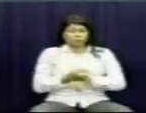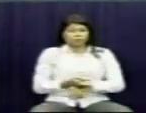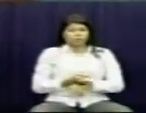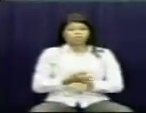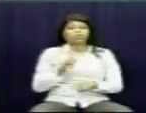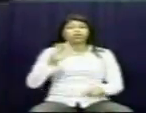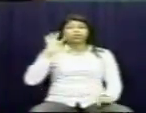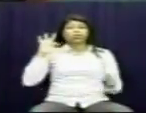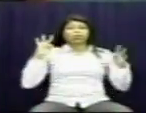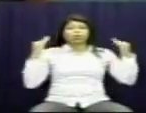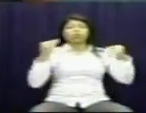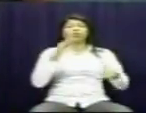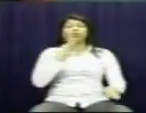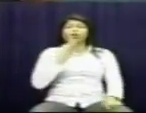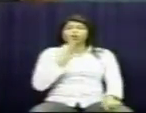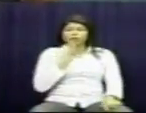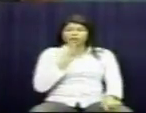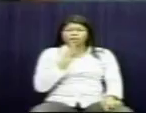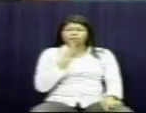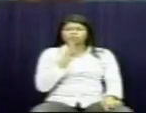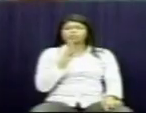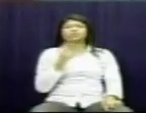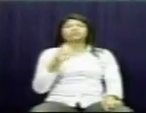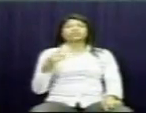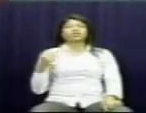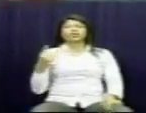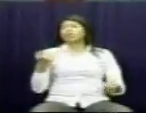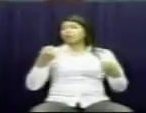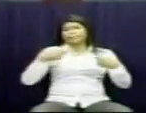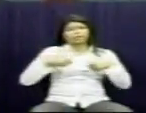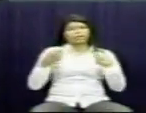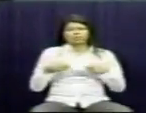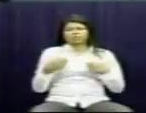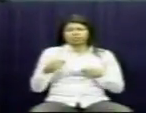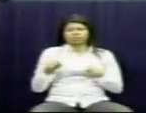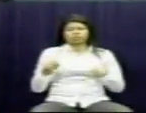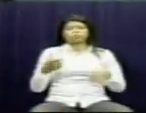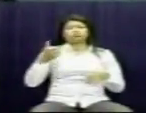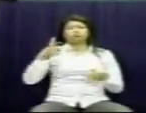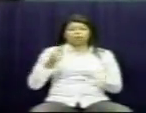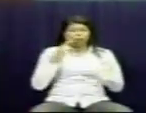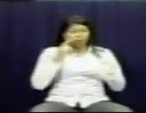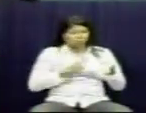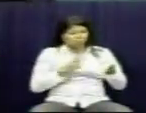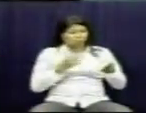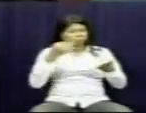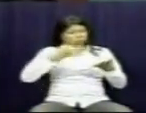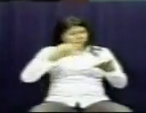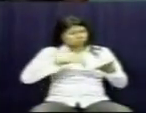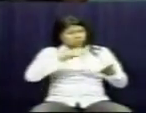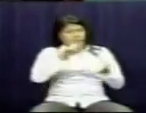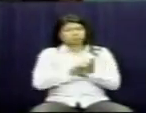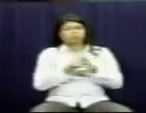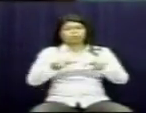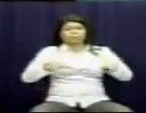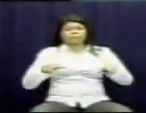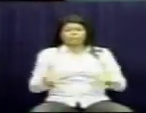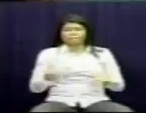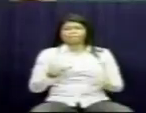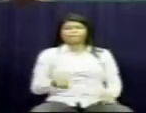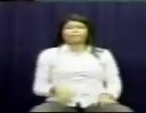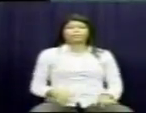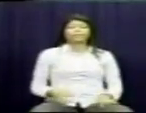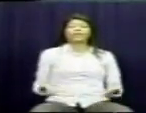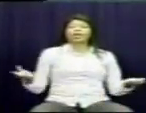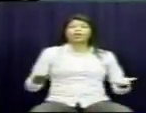excelência, seja lá o que isso significa, que não precisaria de revalidação. O que diferencia os dois